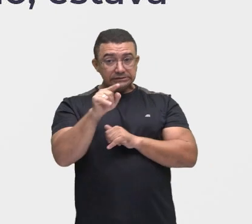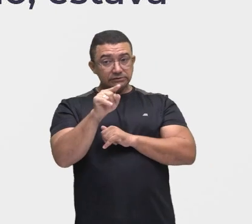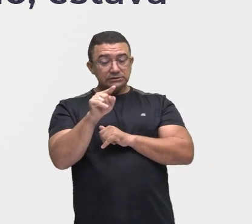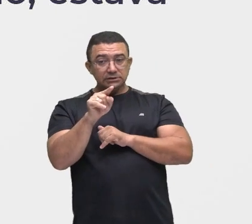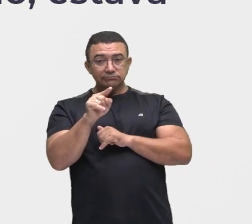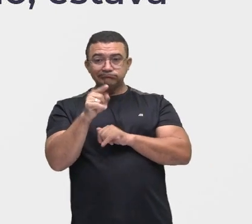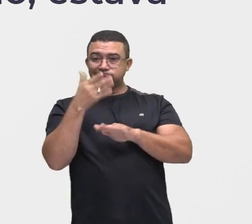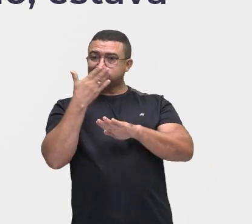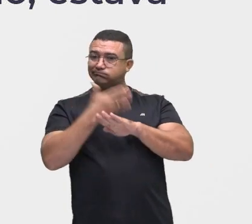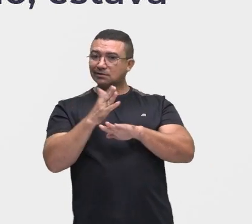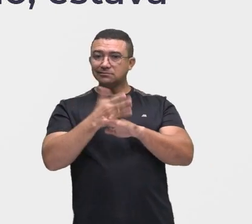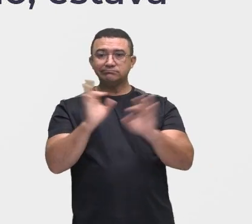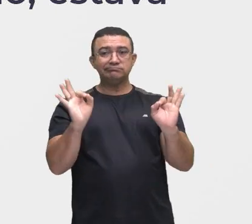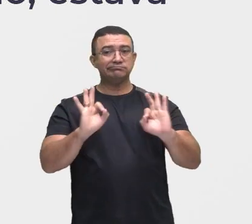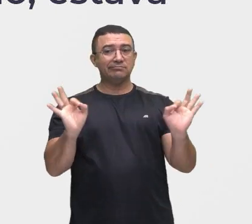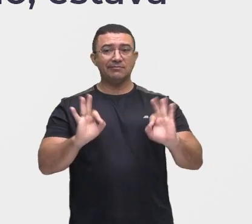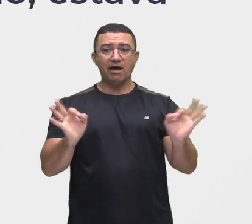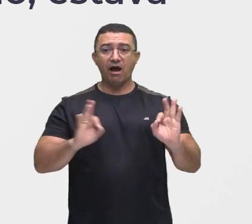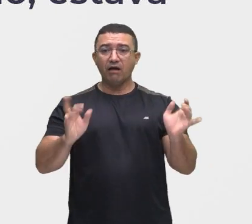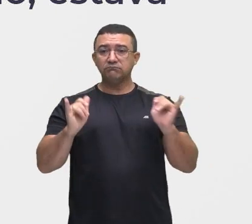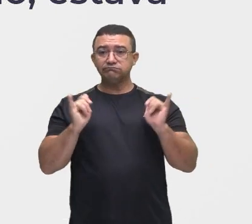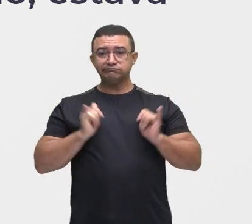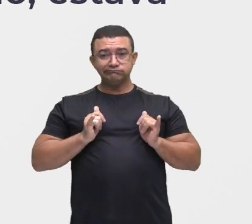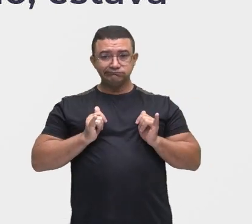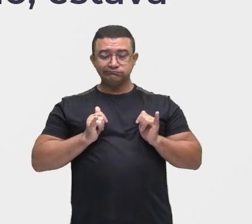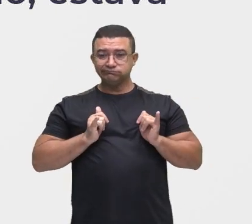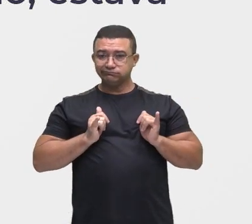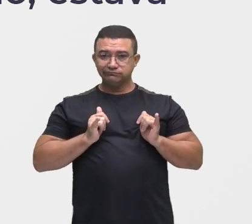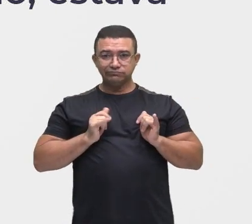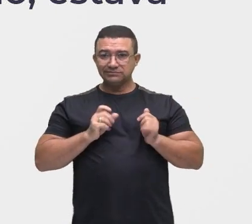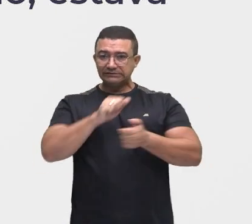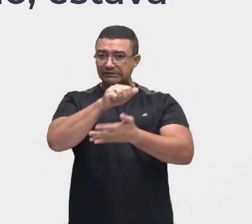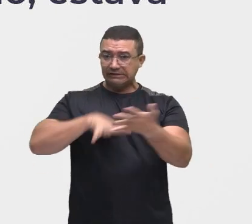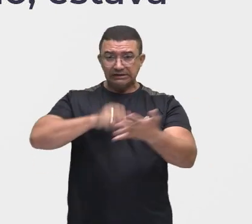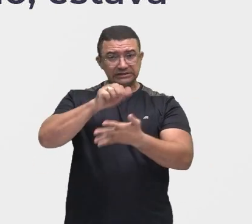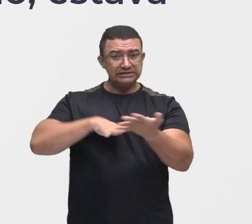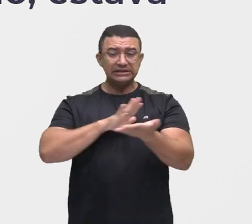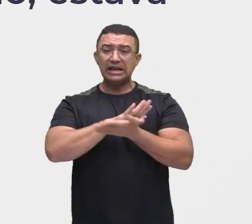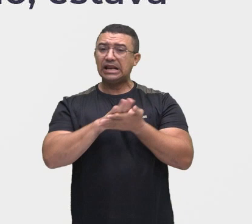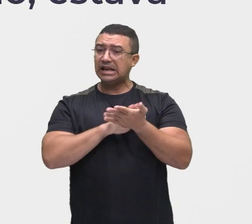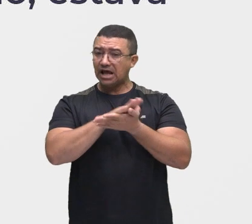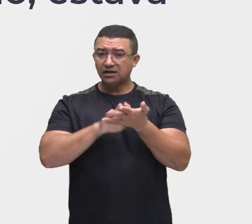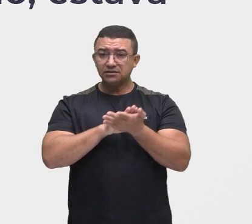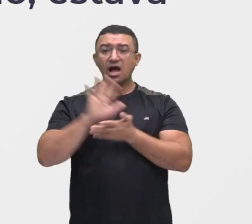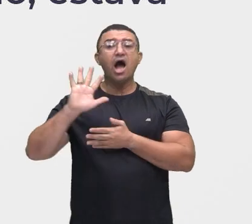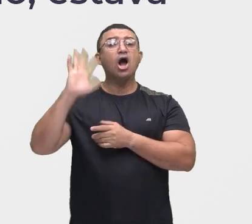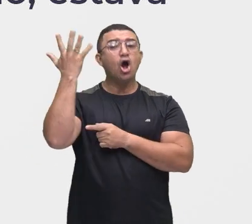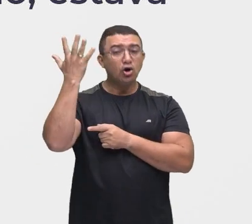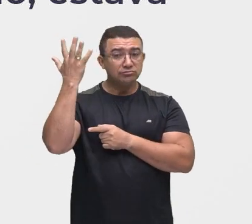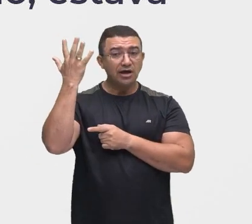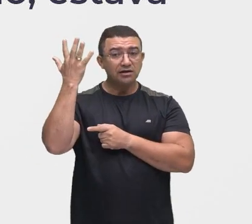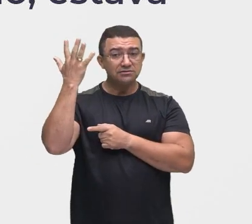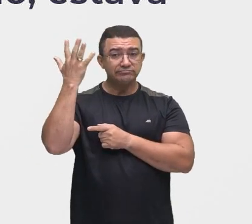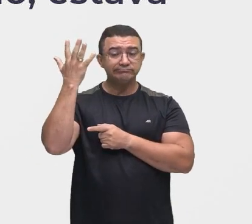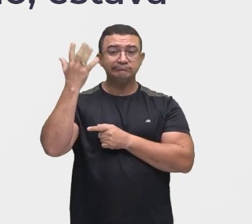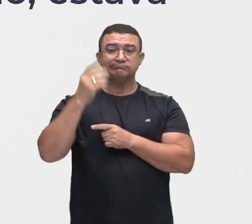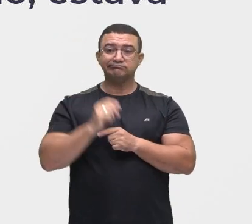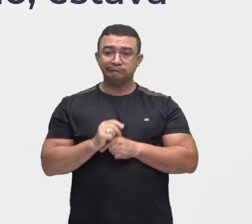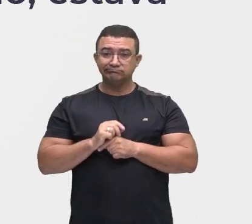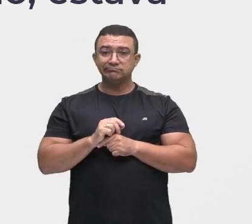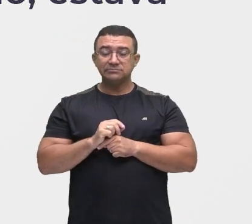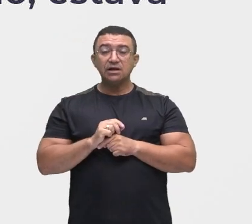não praticar, se você não exercitar, não fizer o exercício, sabe o que acontece? Toda ação nossa tem